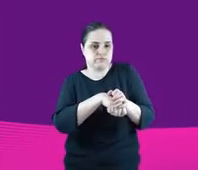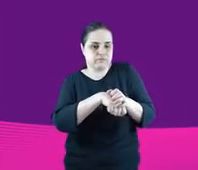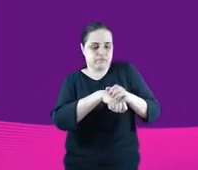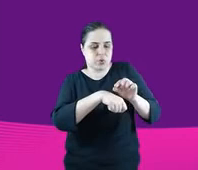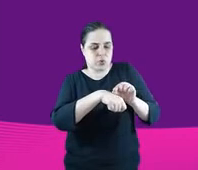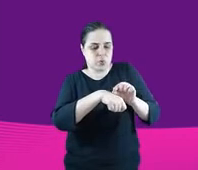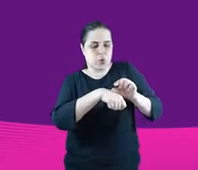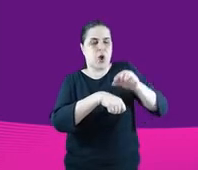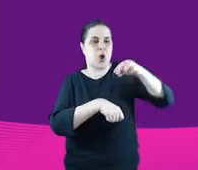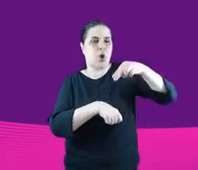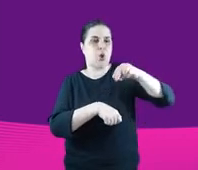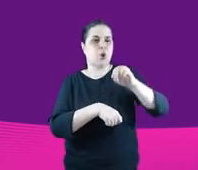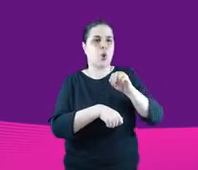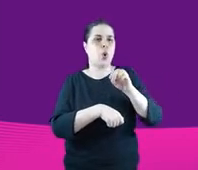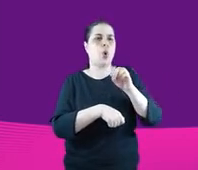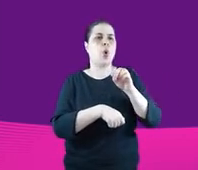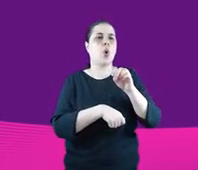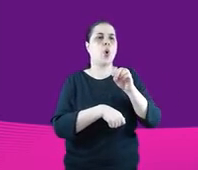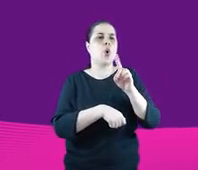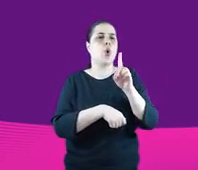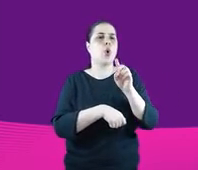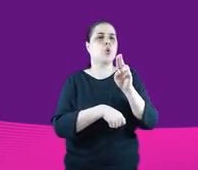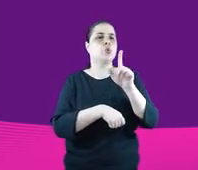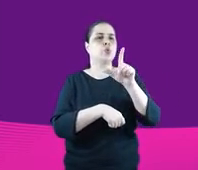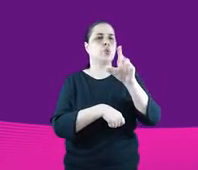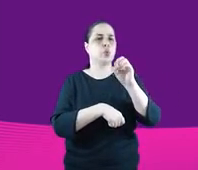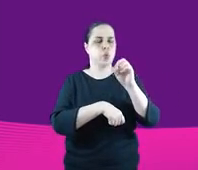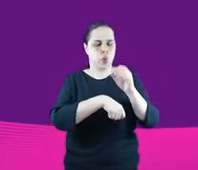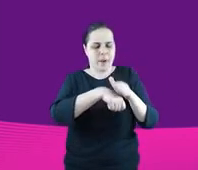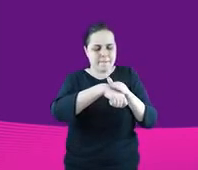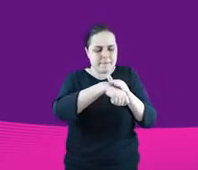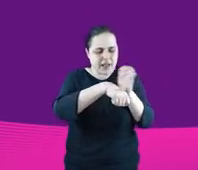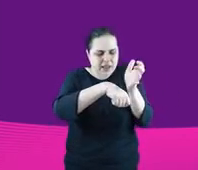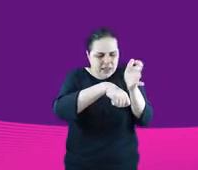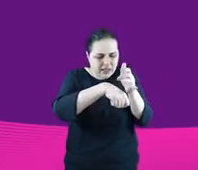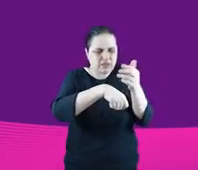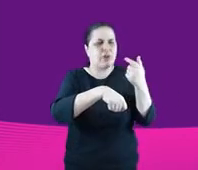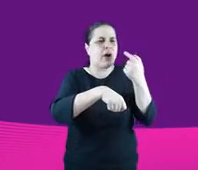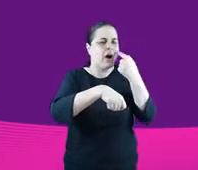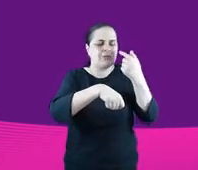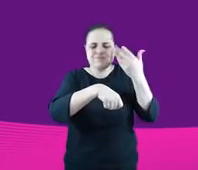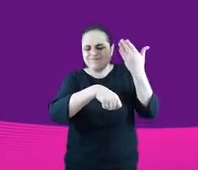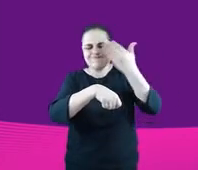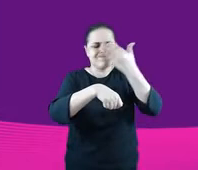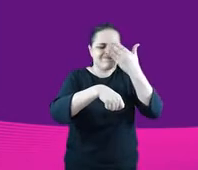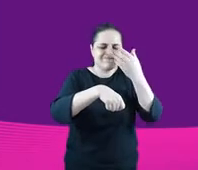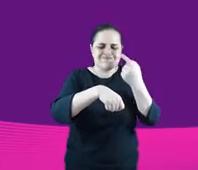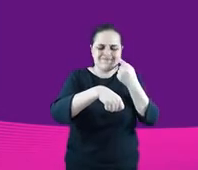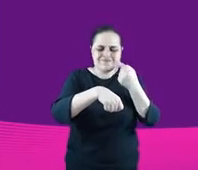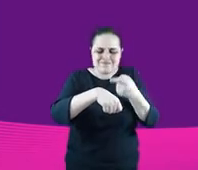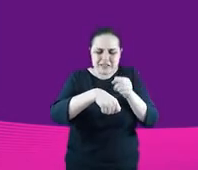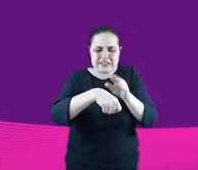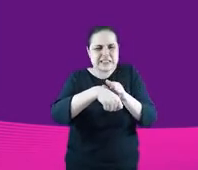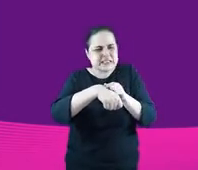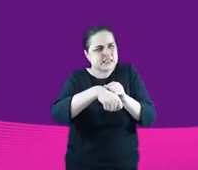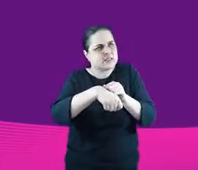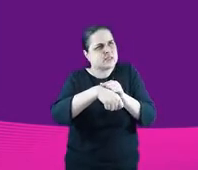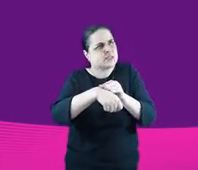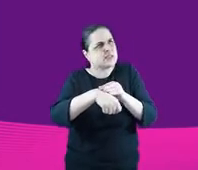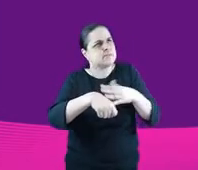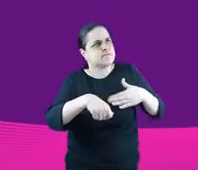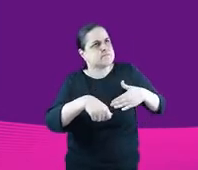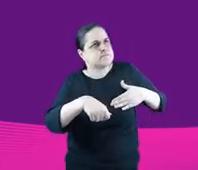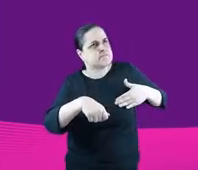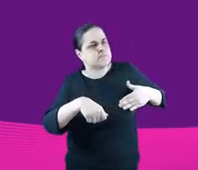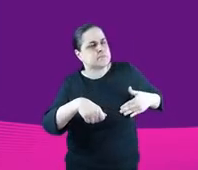é muito frequente você ter nódulos subcutâneos que às vezes não são bem visíveis, mas melhor palpáveis. Descarga papilar, linfonodos